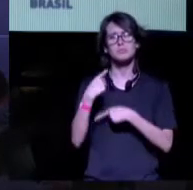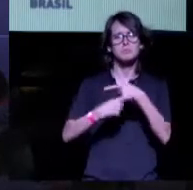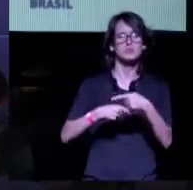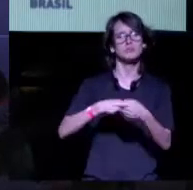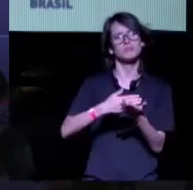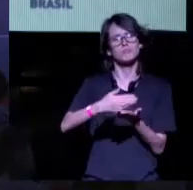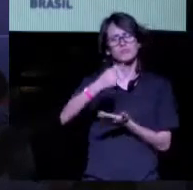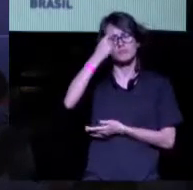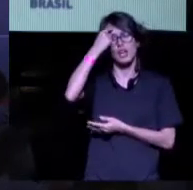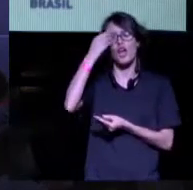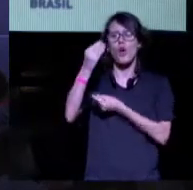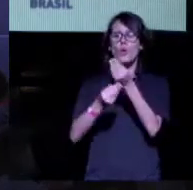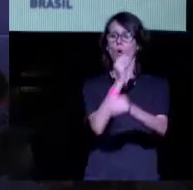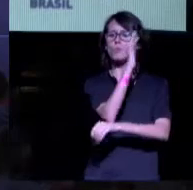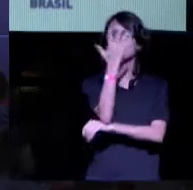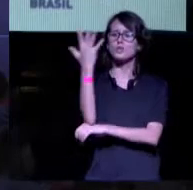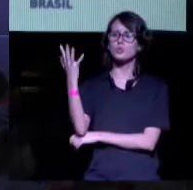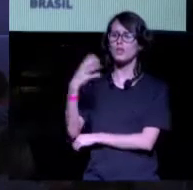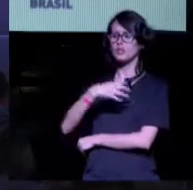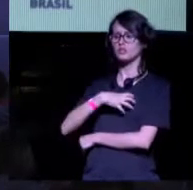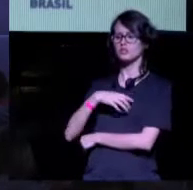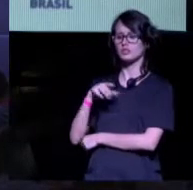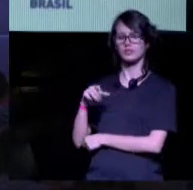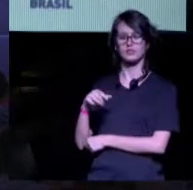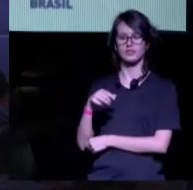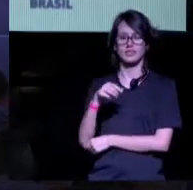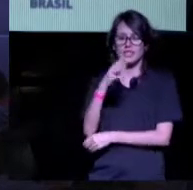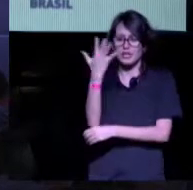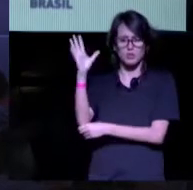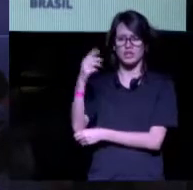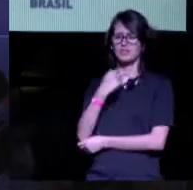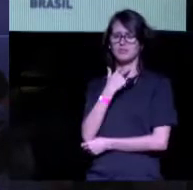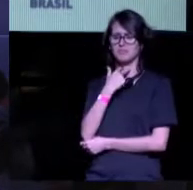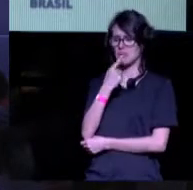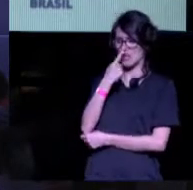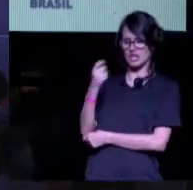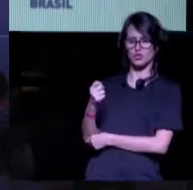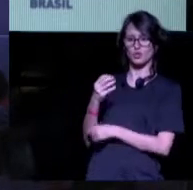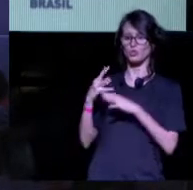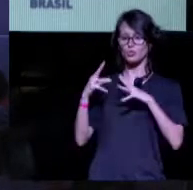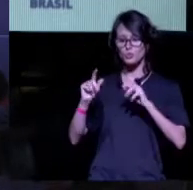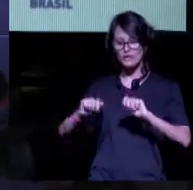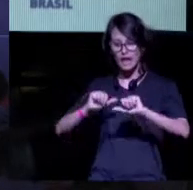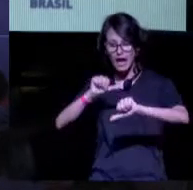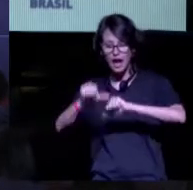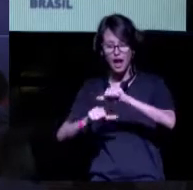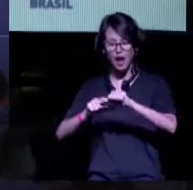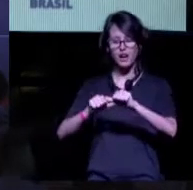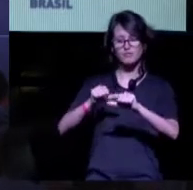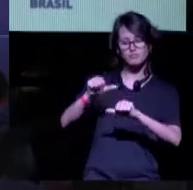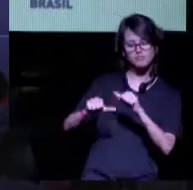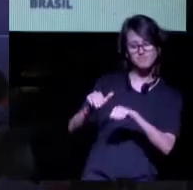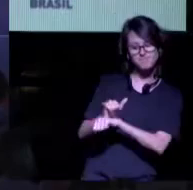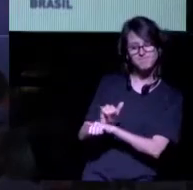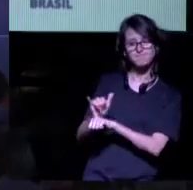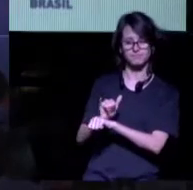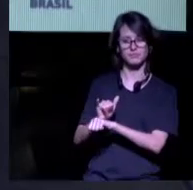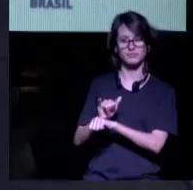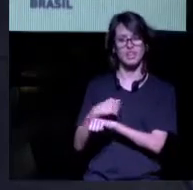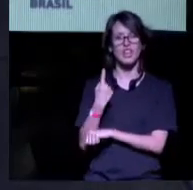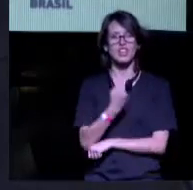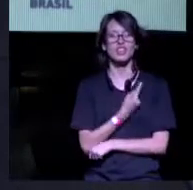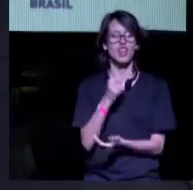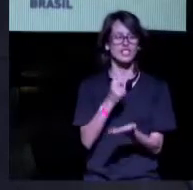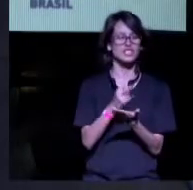como a natureza é a natureza não existe lixo né natureza tudo se transforma tudo vem e vai a gente com esse modelo capitalista